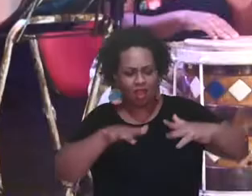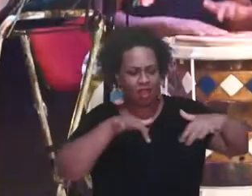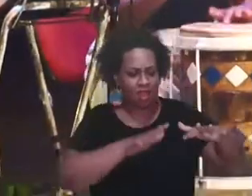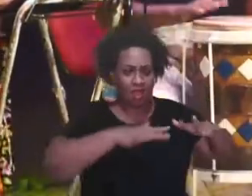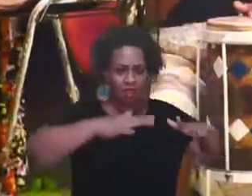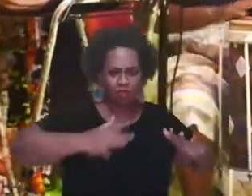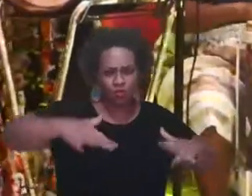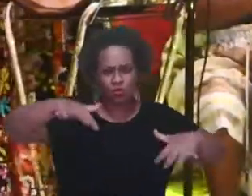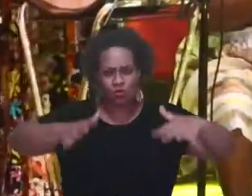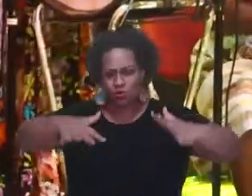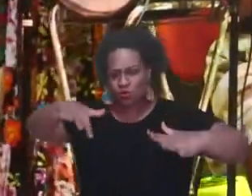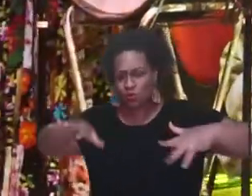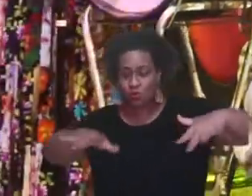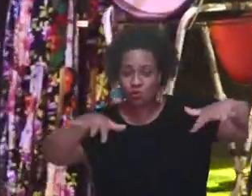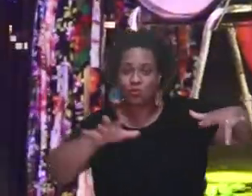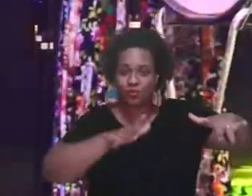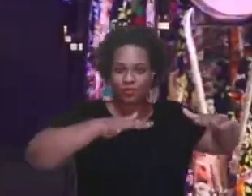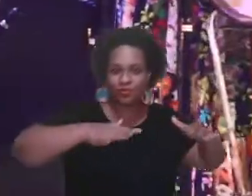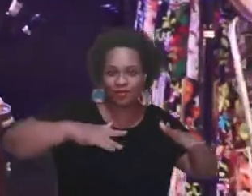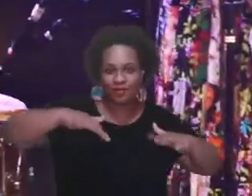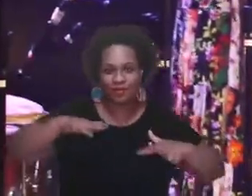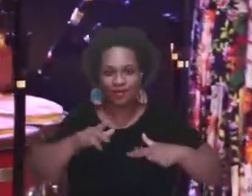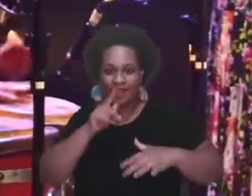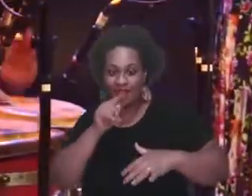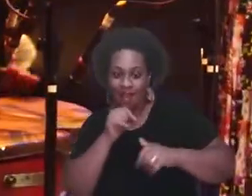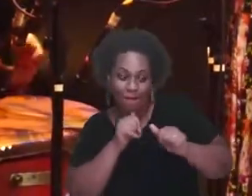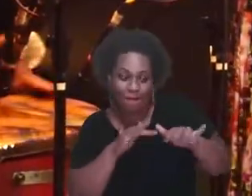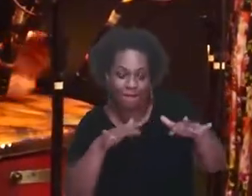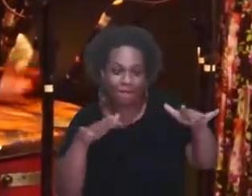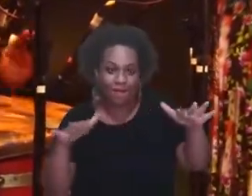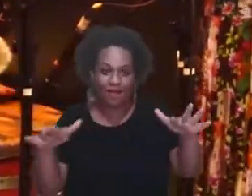are are are are are Are